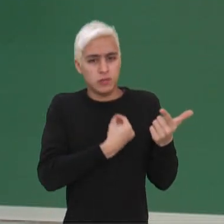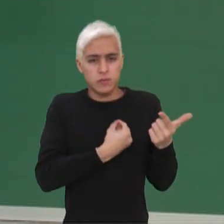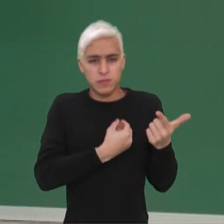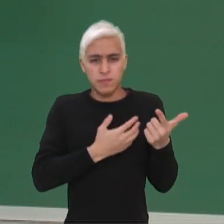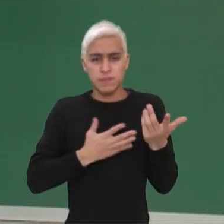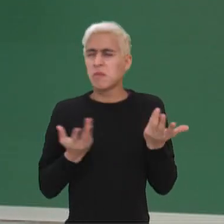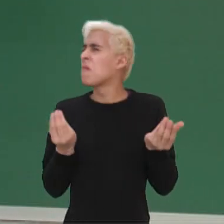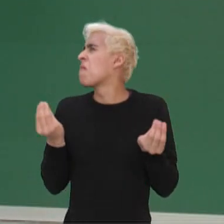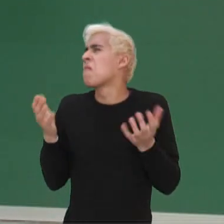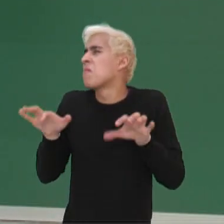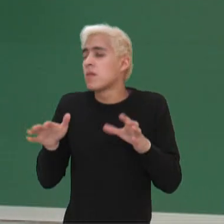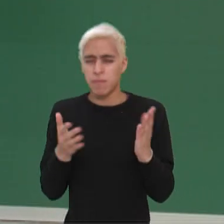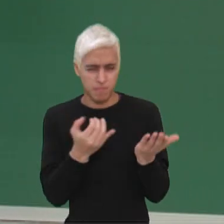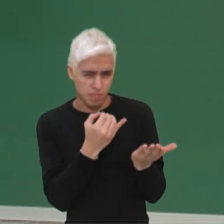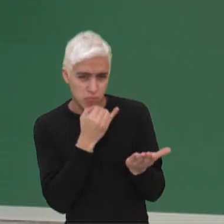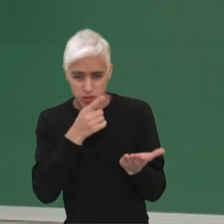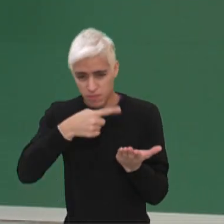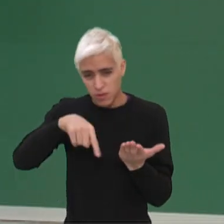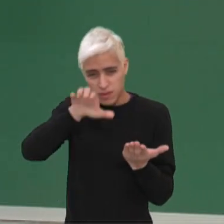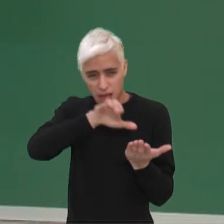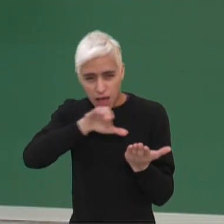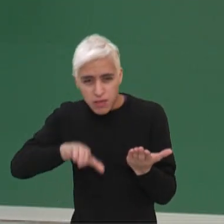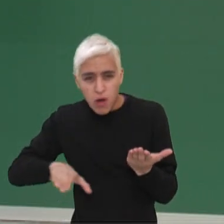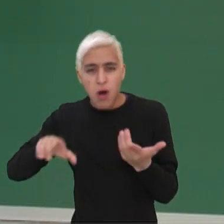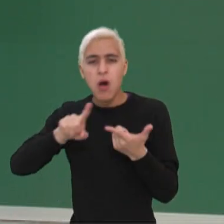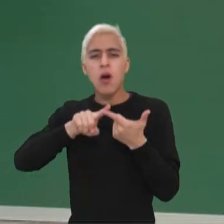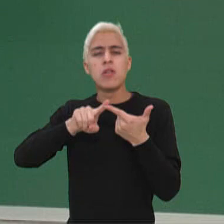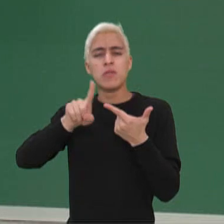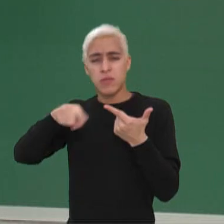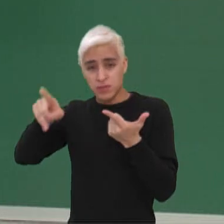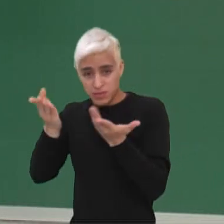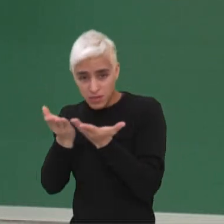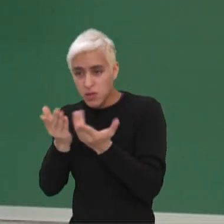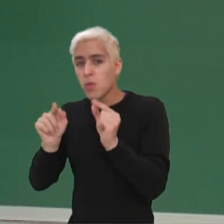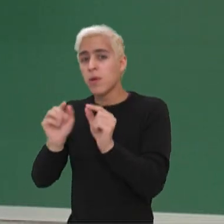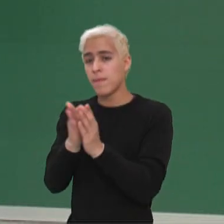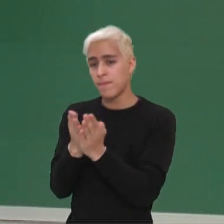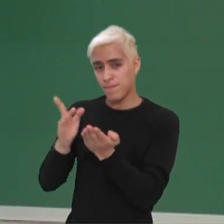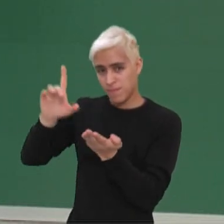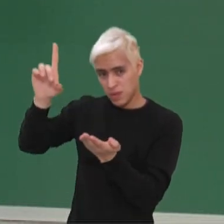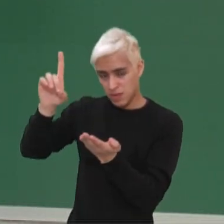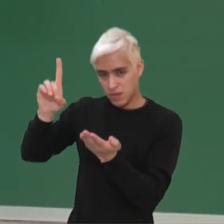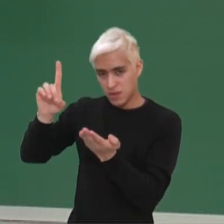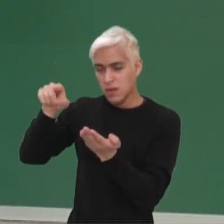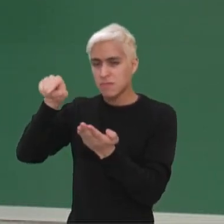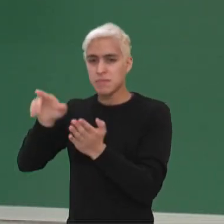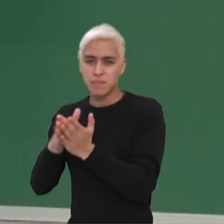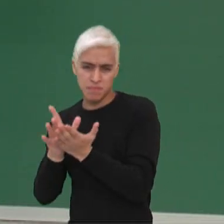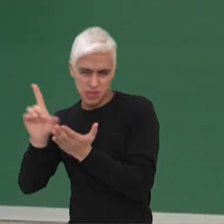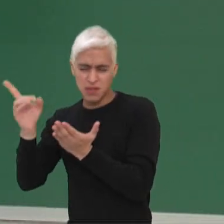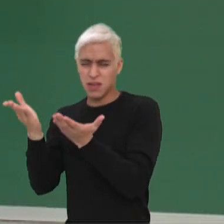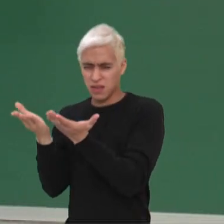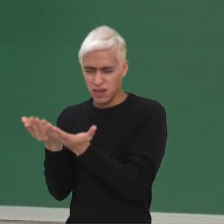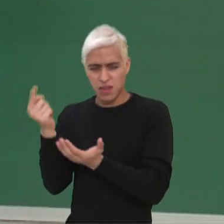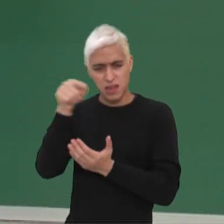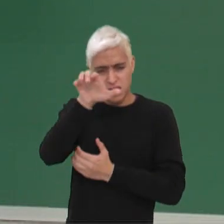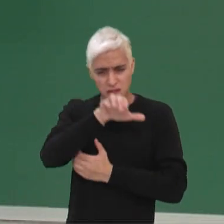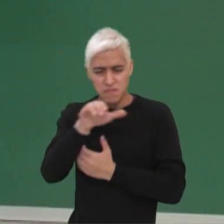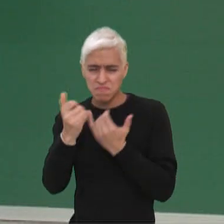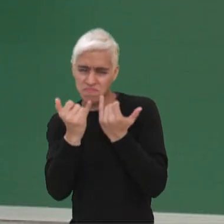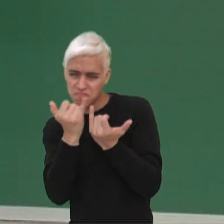exemplo, os católicos, os evangélicos, eles têm a Bíblia cristã. A Bíblia evangélica é diferente da Bíblia católica, mas eles têm um livro